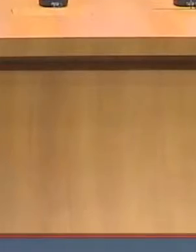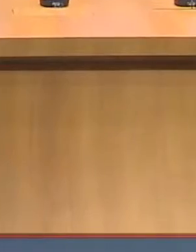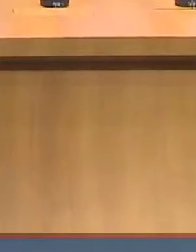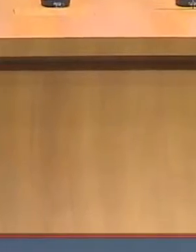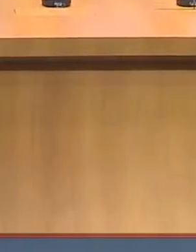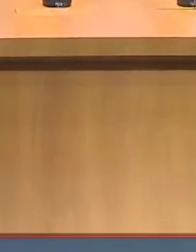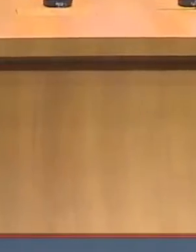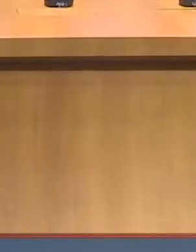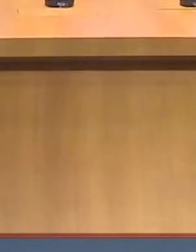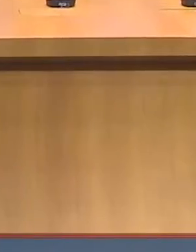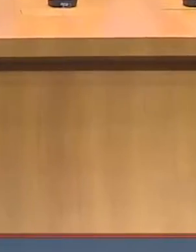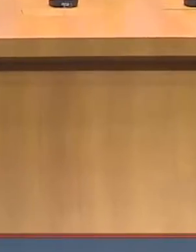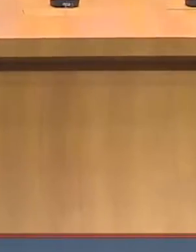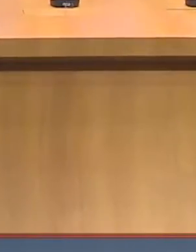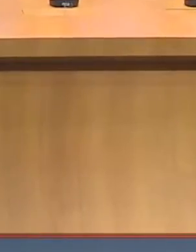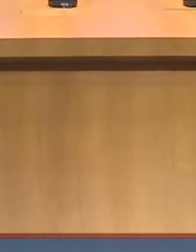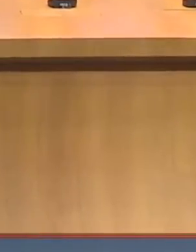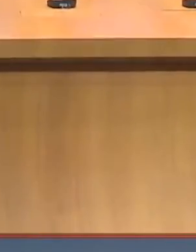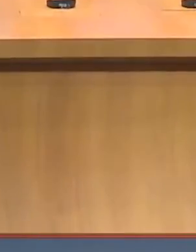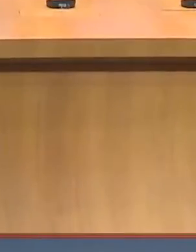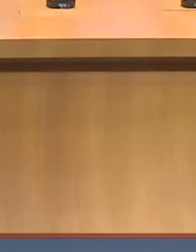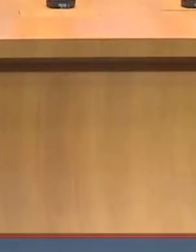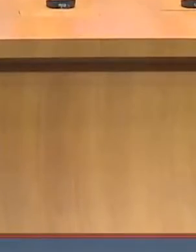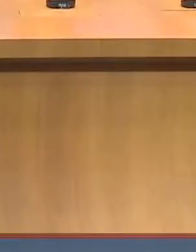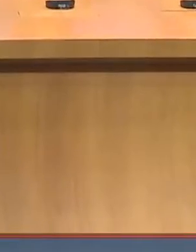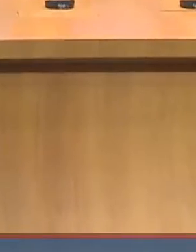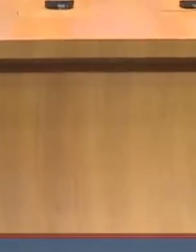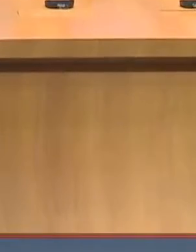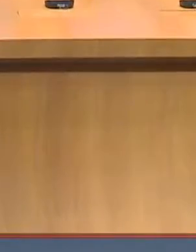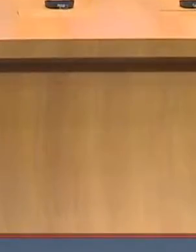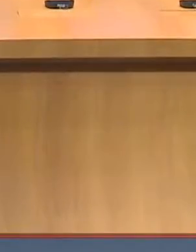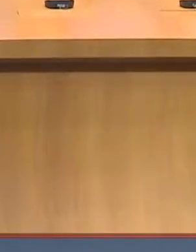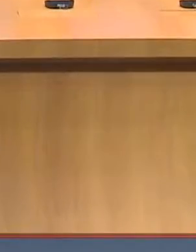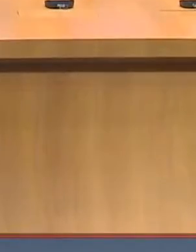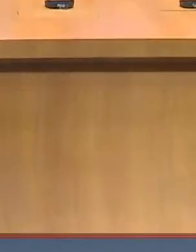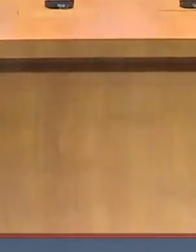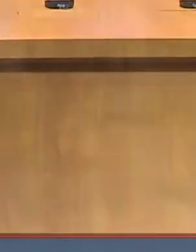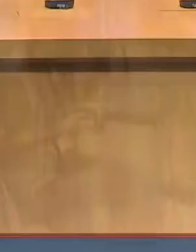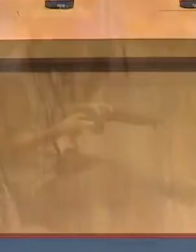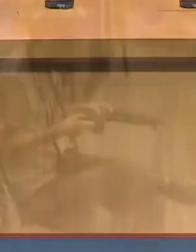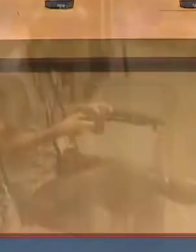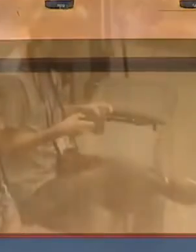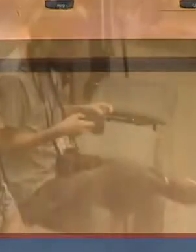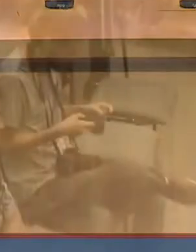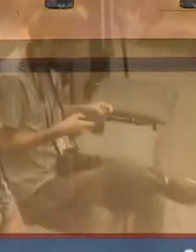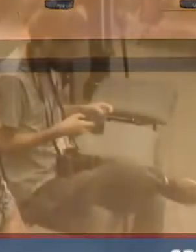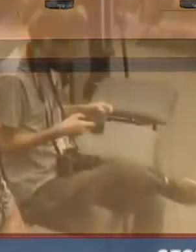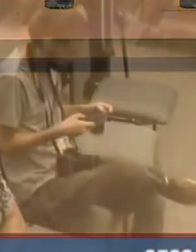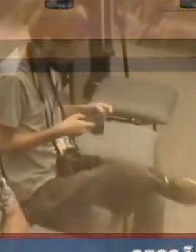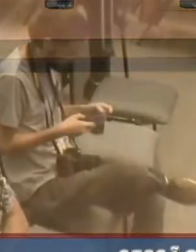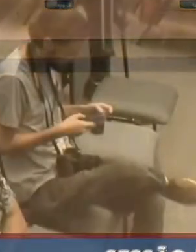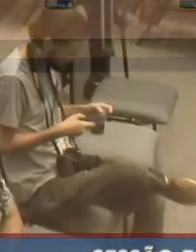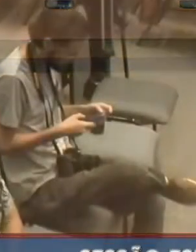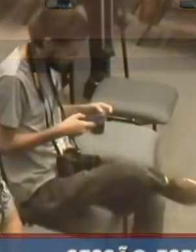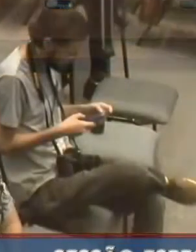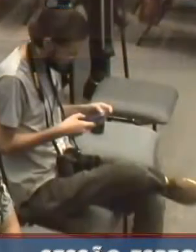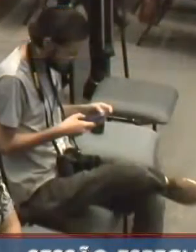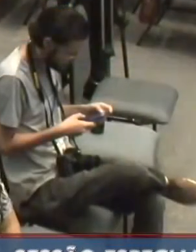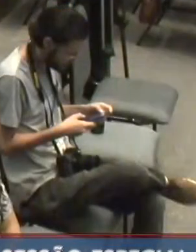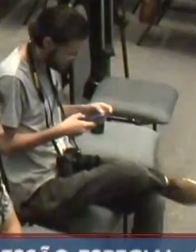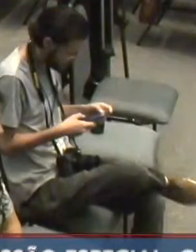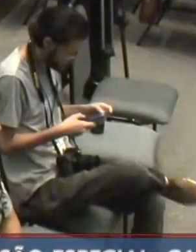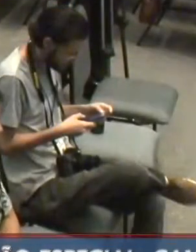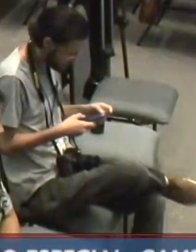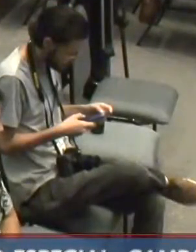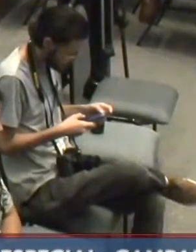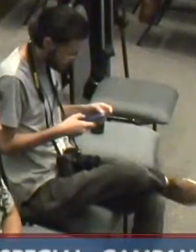Ser um profeta da atual sociedade, da ação política com fé